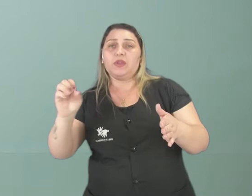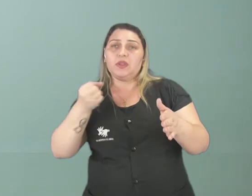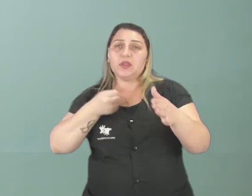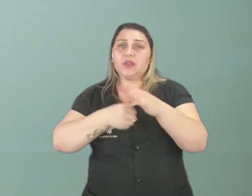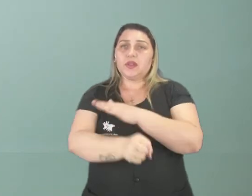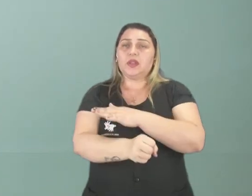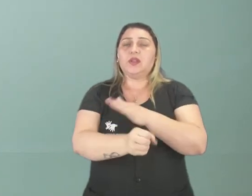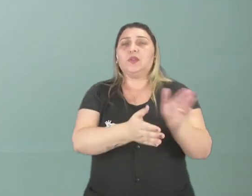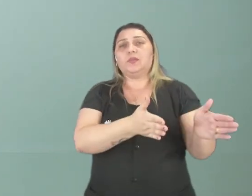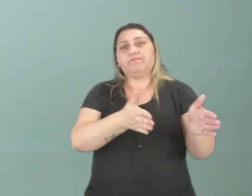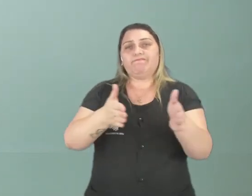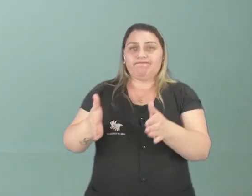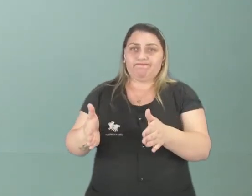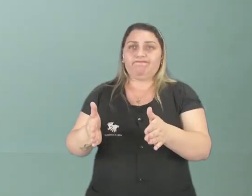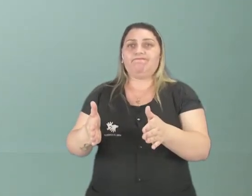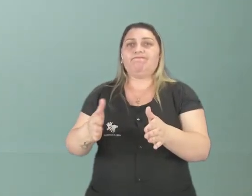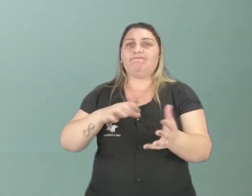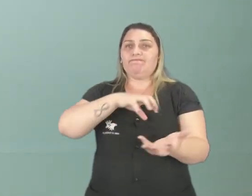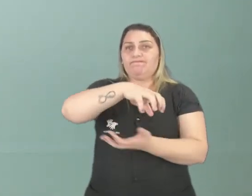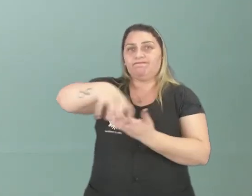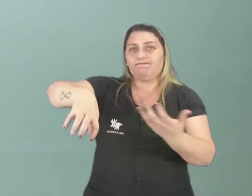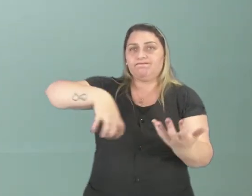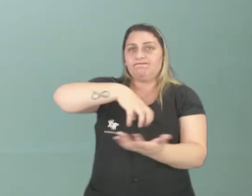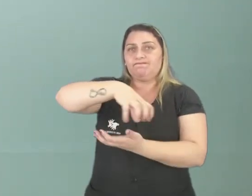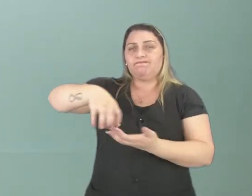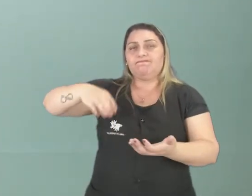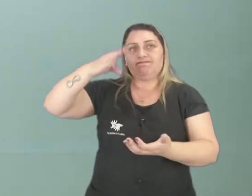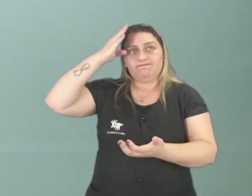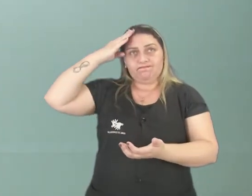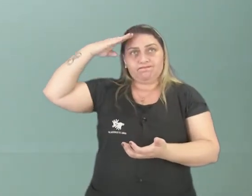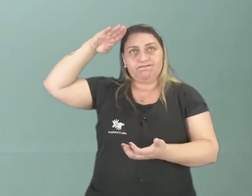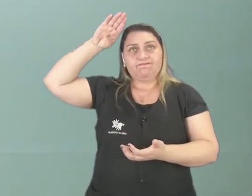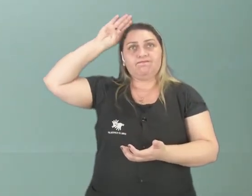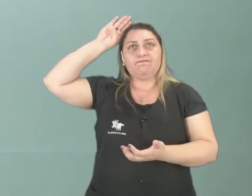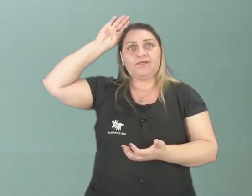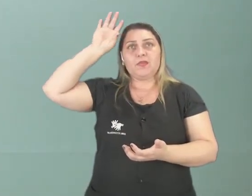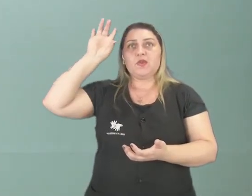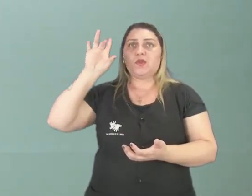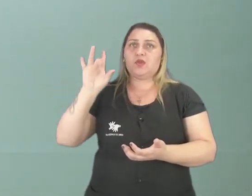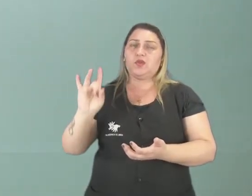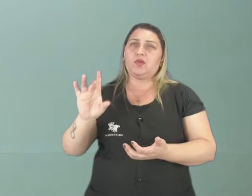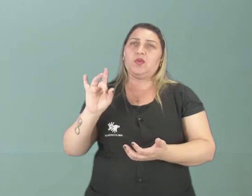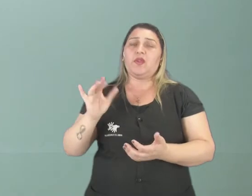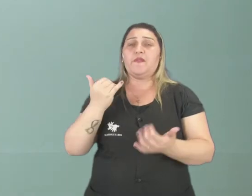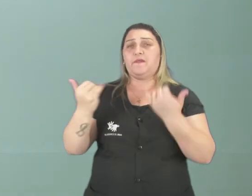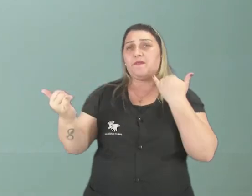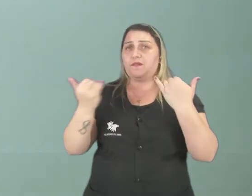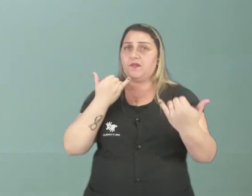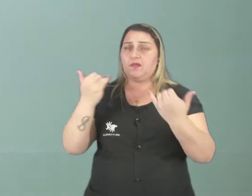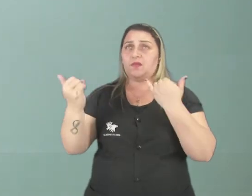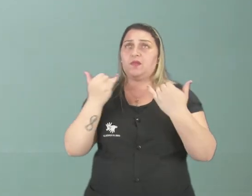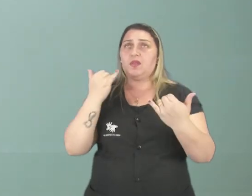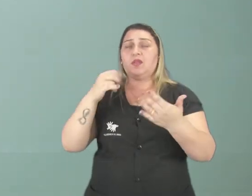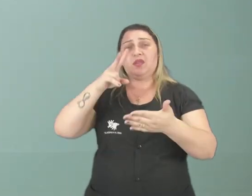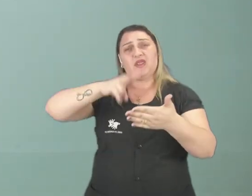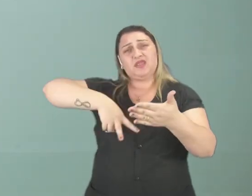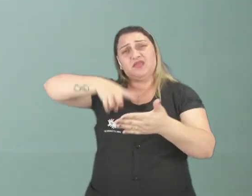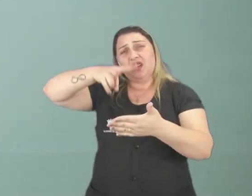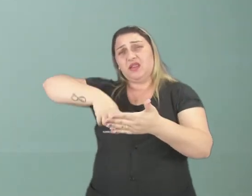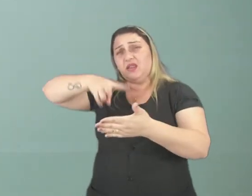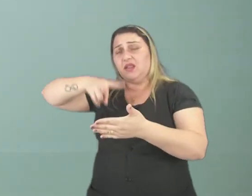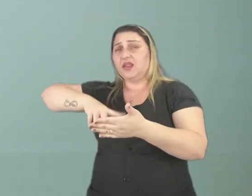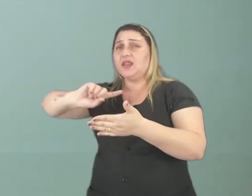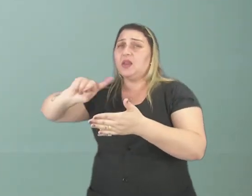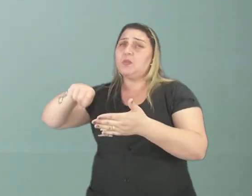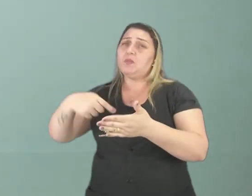desse processo da Revolução Cubana, tá? Pessoal, só pra gente, a título de informação, eu não vou ler muito sobre isso,